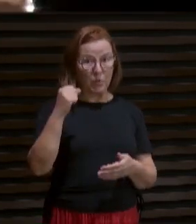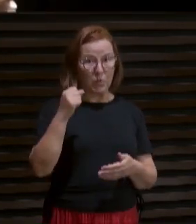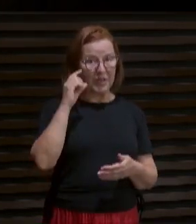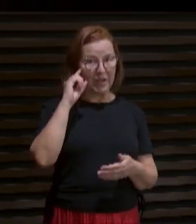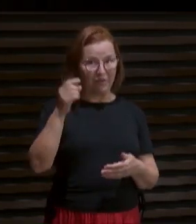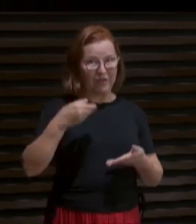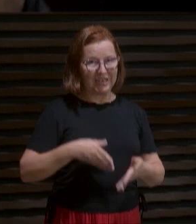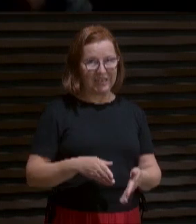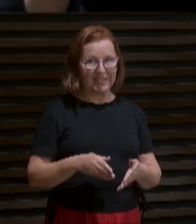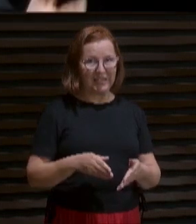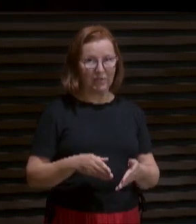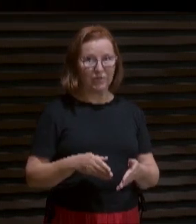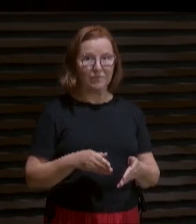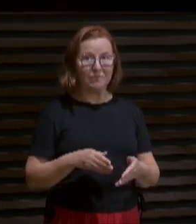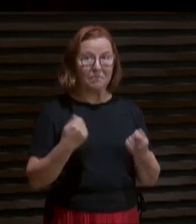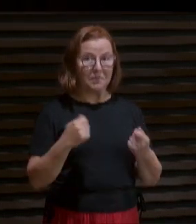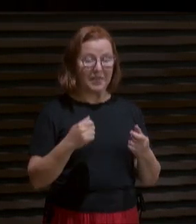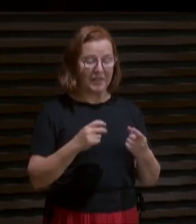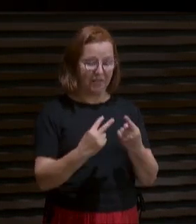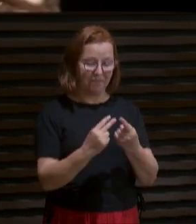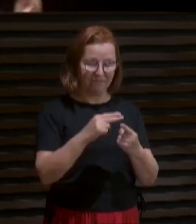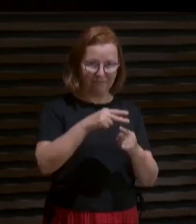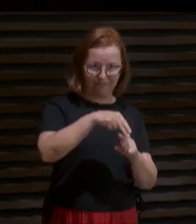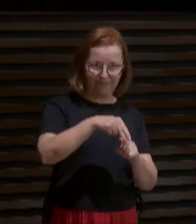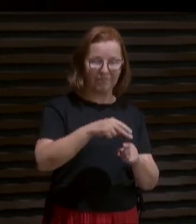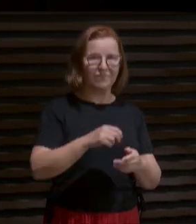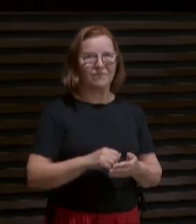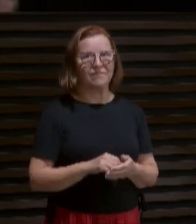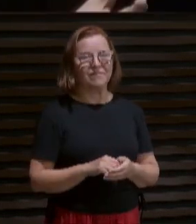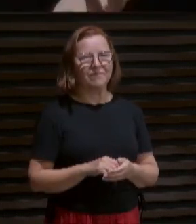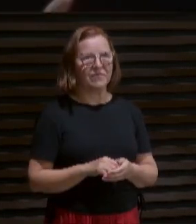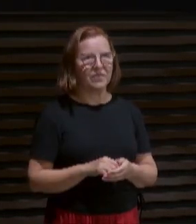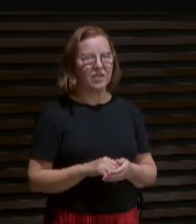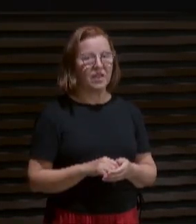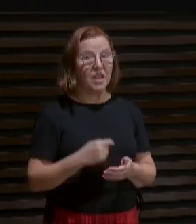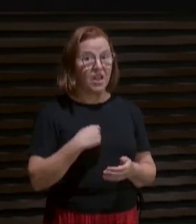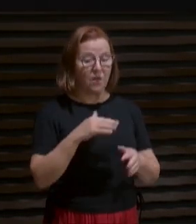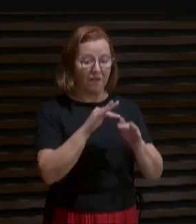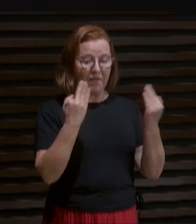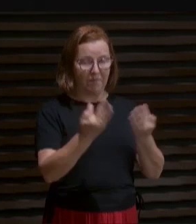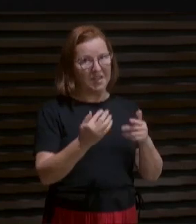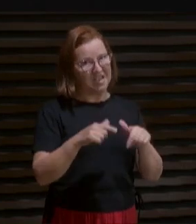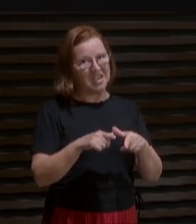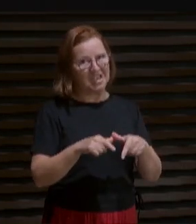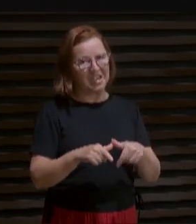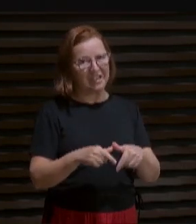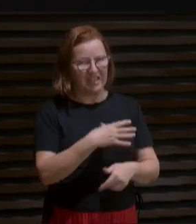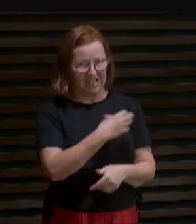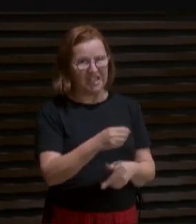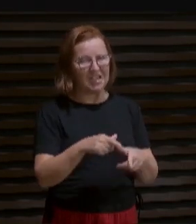já lhe dava uma credencial. Ele disse, eu sou da linhagem de Israel, da tribo